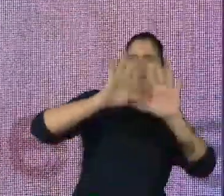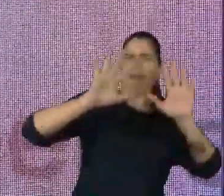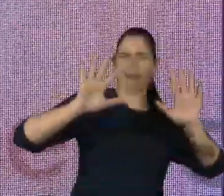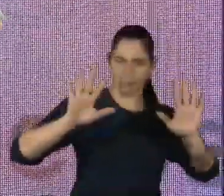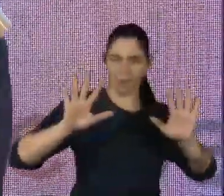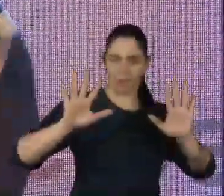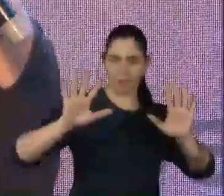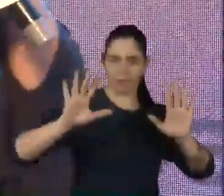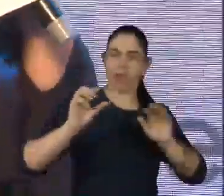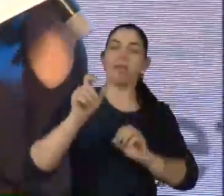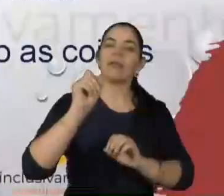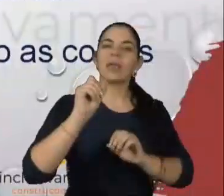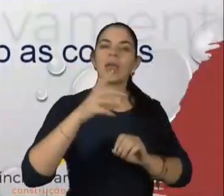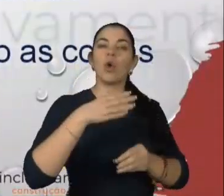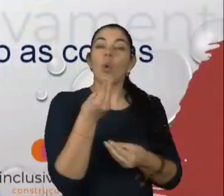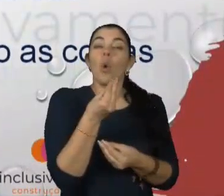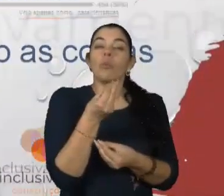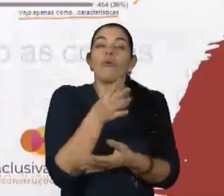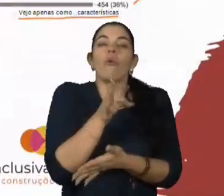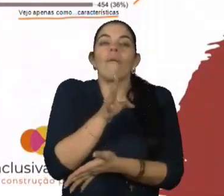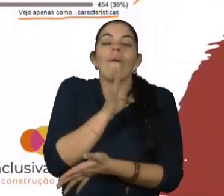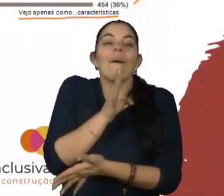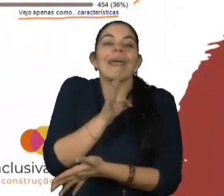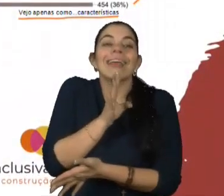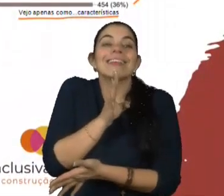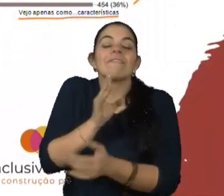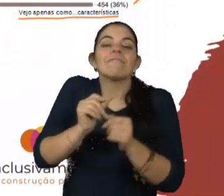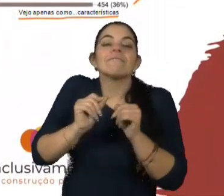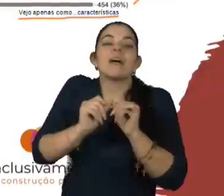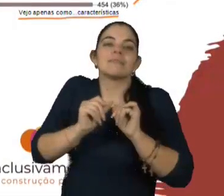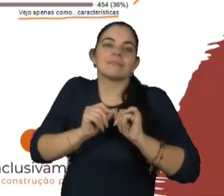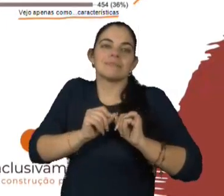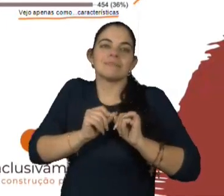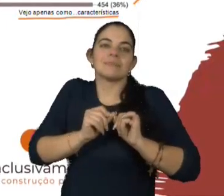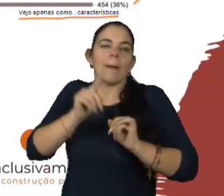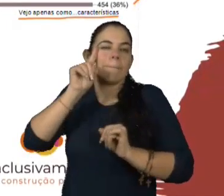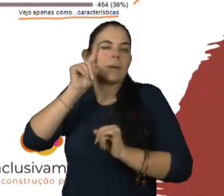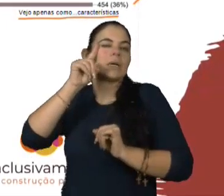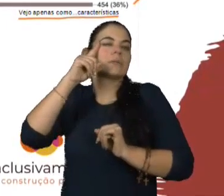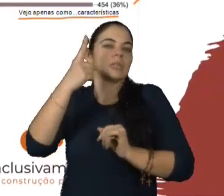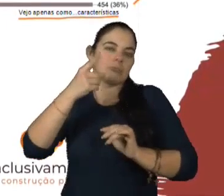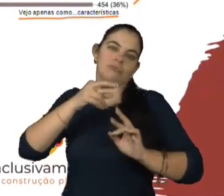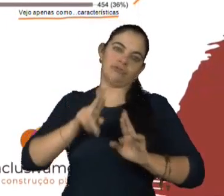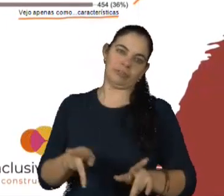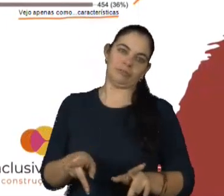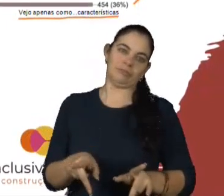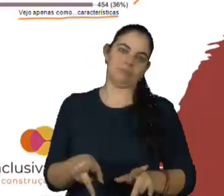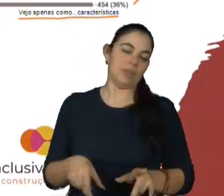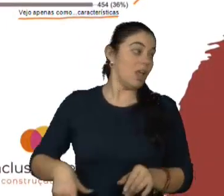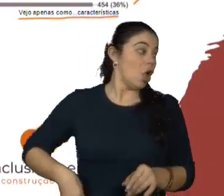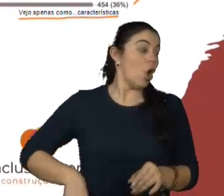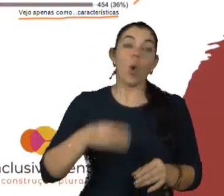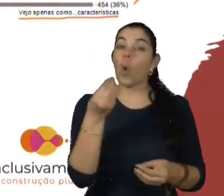gente como o conhecer faz a gente pensar diferente, né?